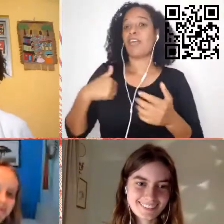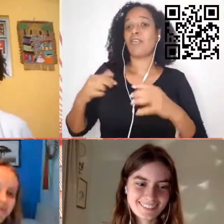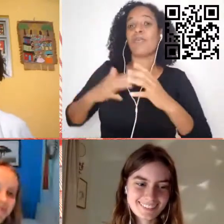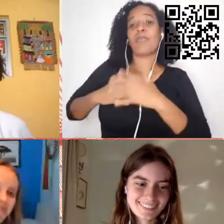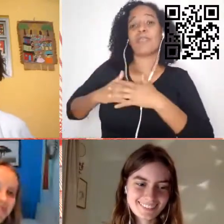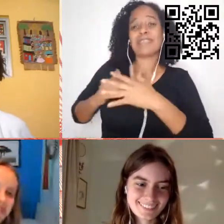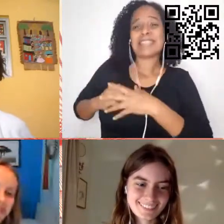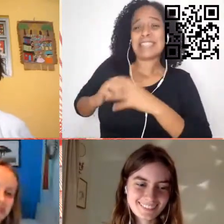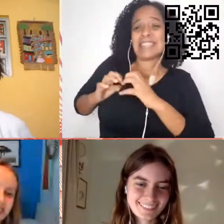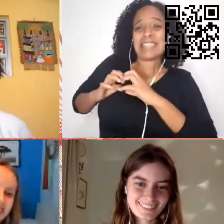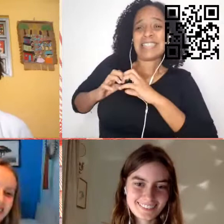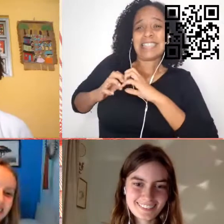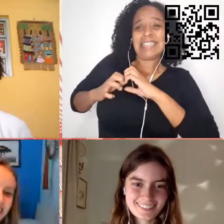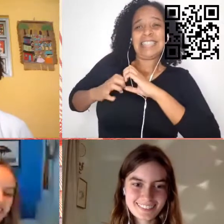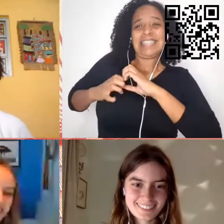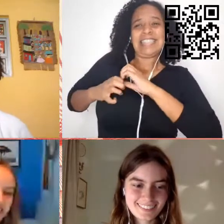apertado.